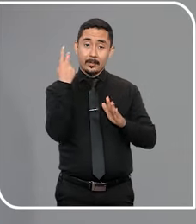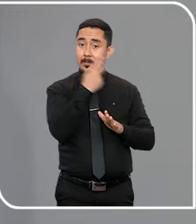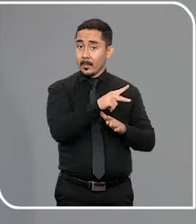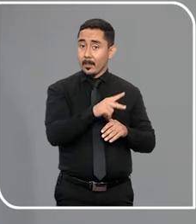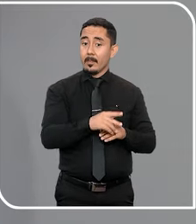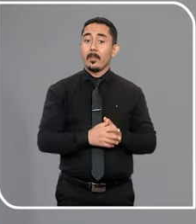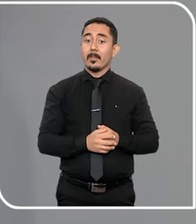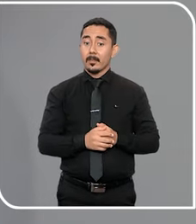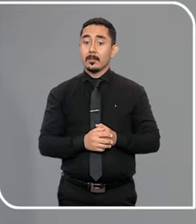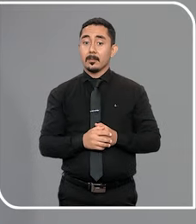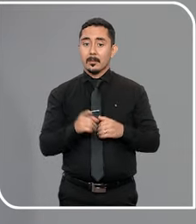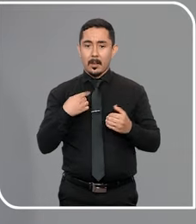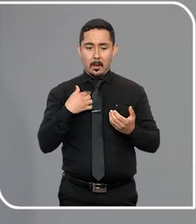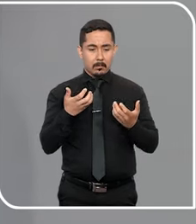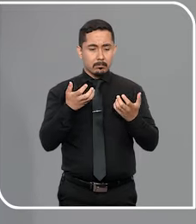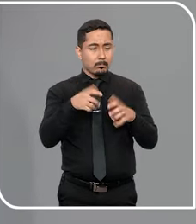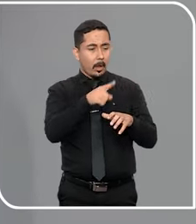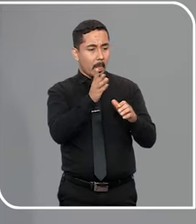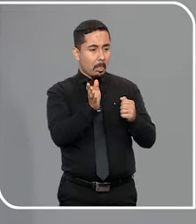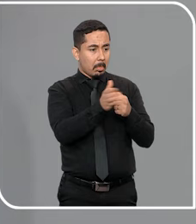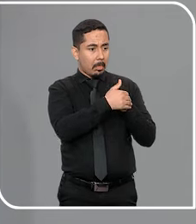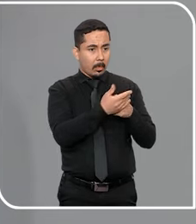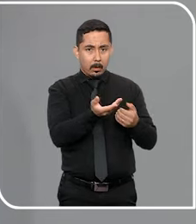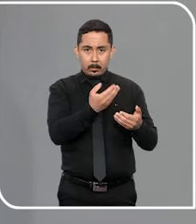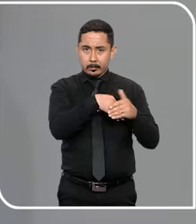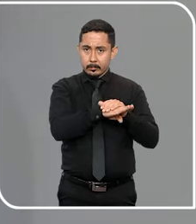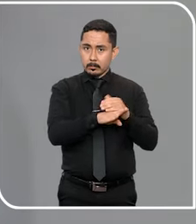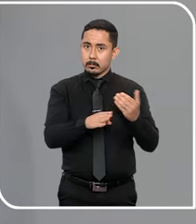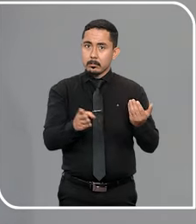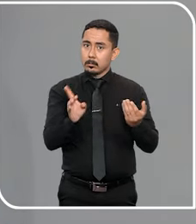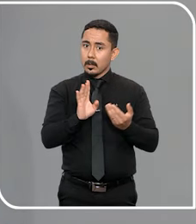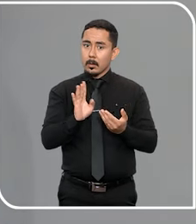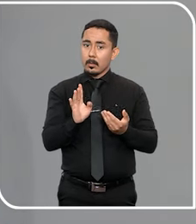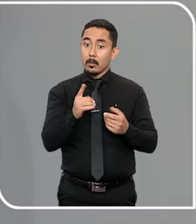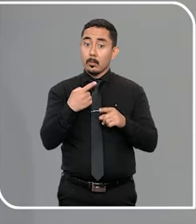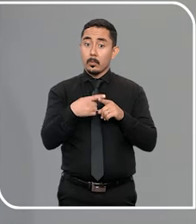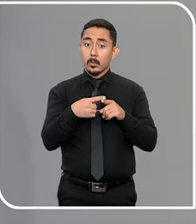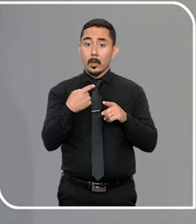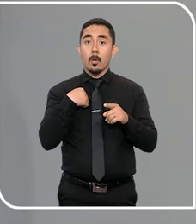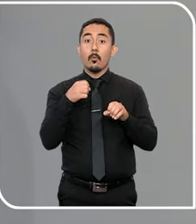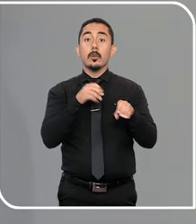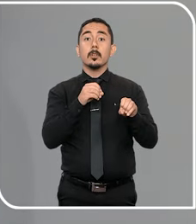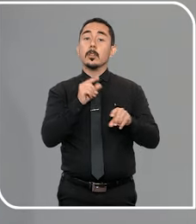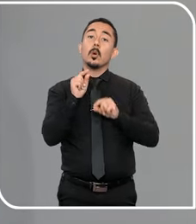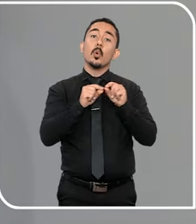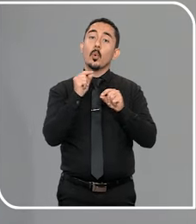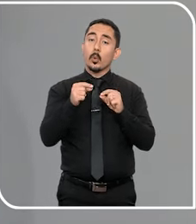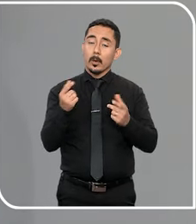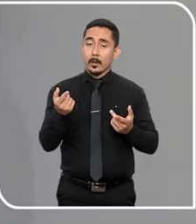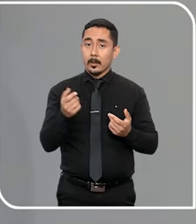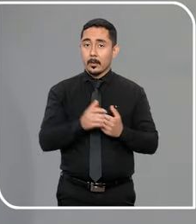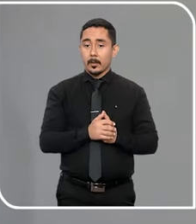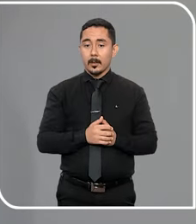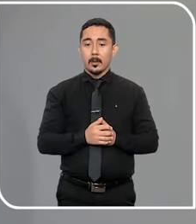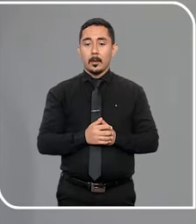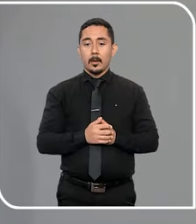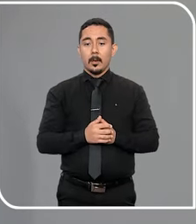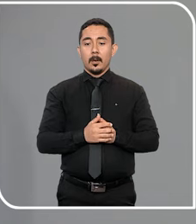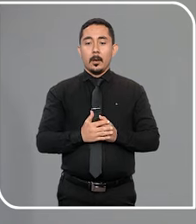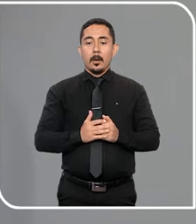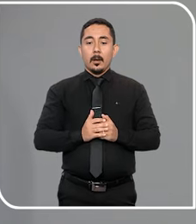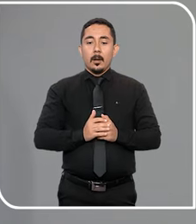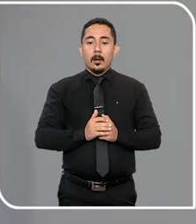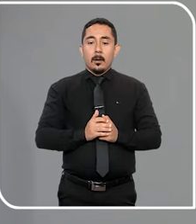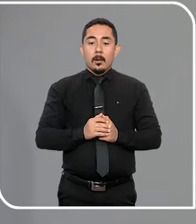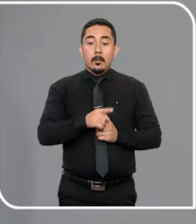parte dele é uma característica dele e eu não quero esconder isso porque se eu esconder isso o que que eu vou estar ensinando com o meu filho